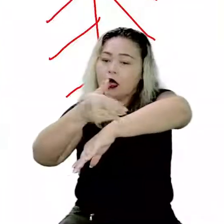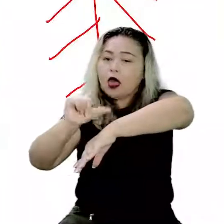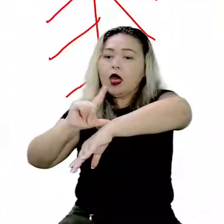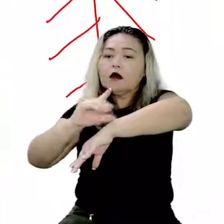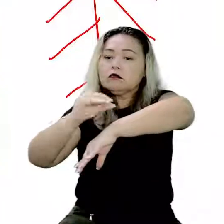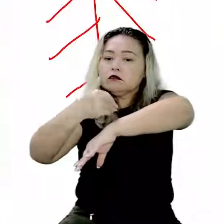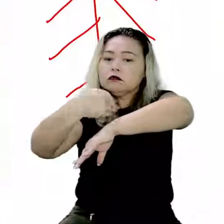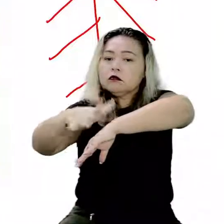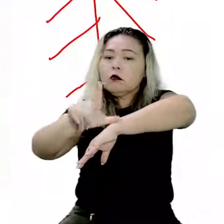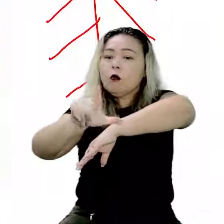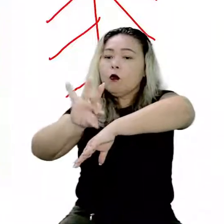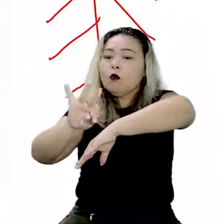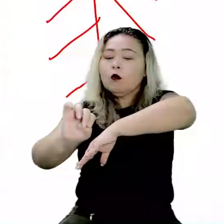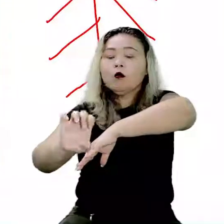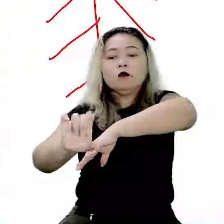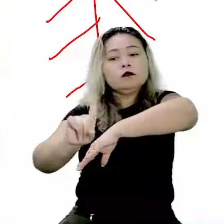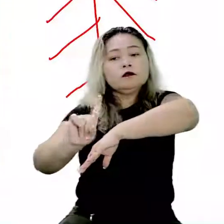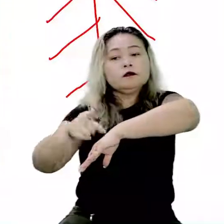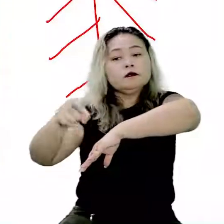lotes.